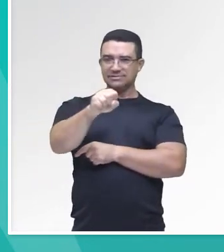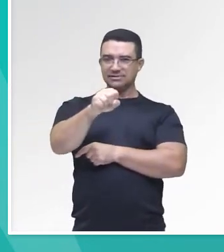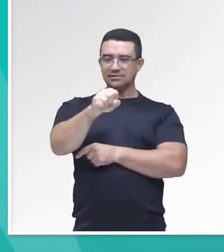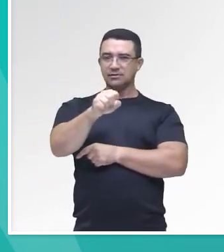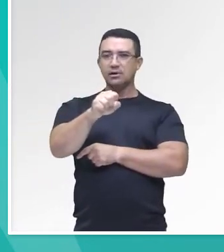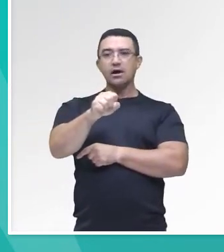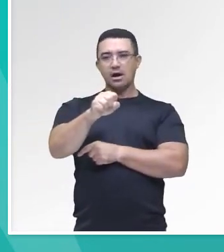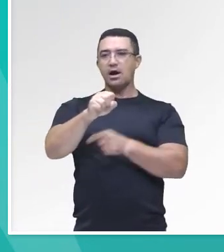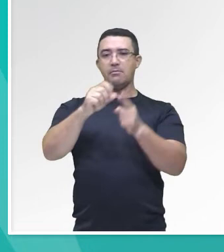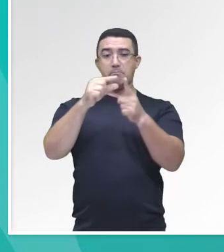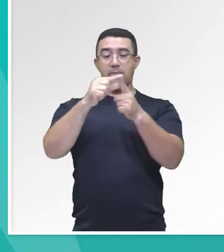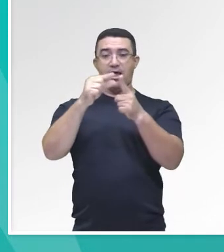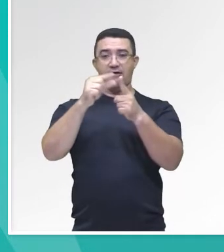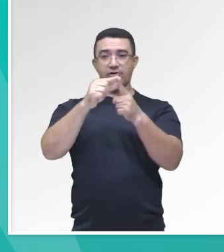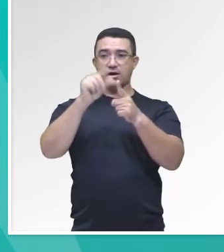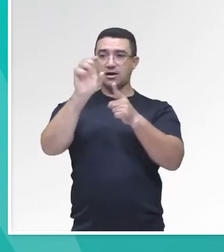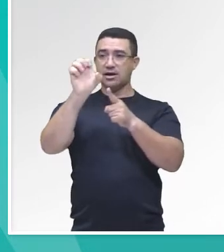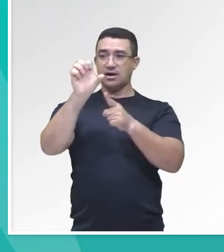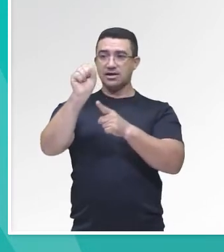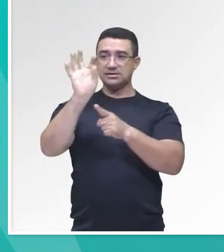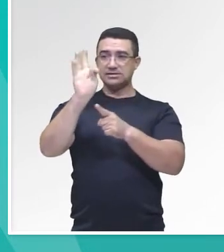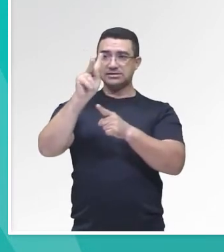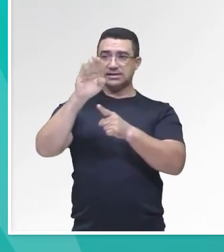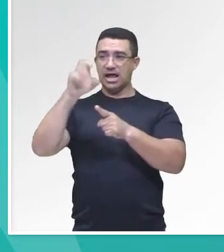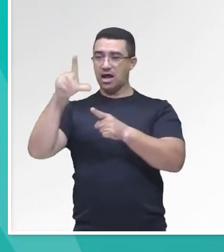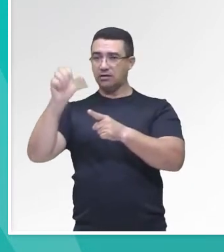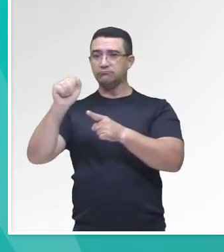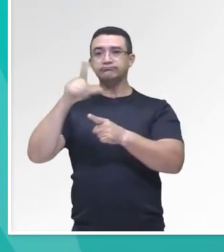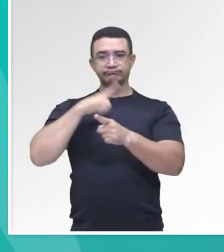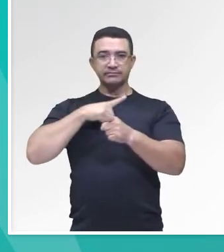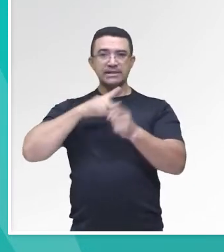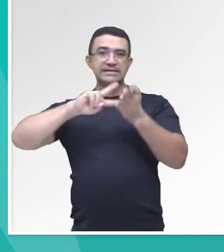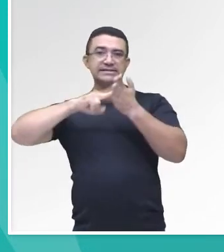ó, eu tenho o sentido